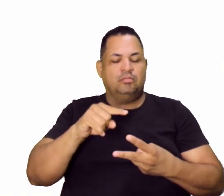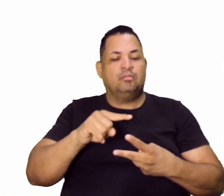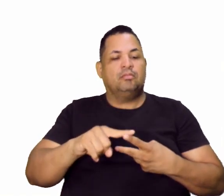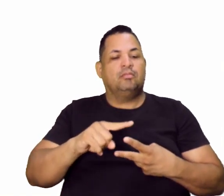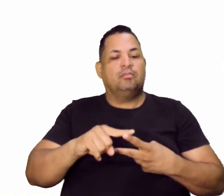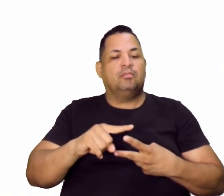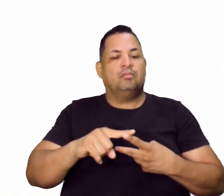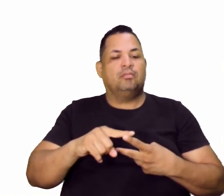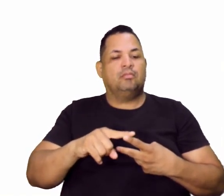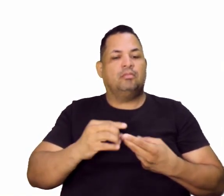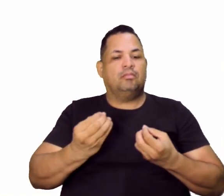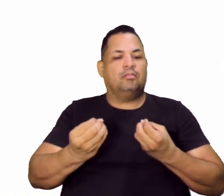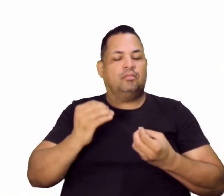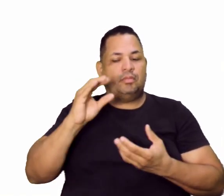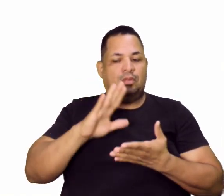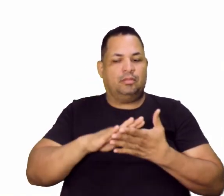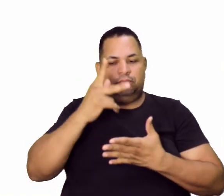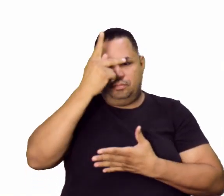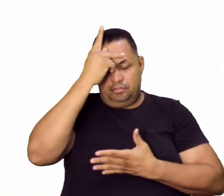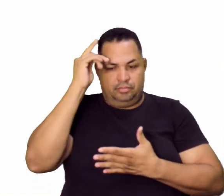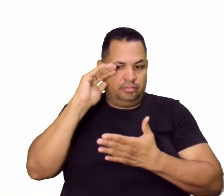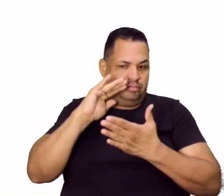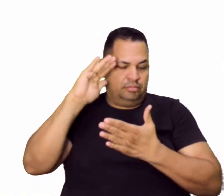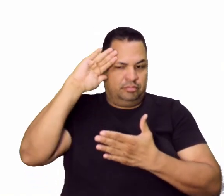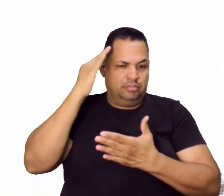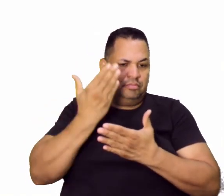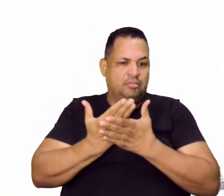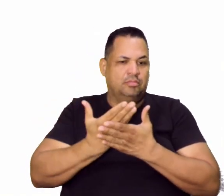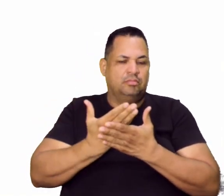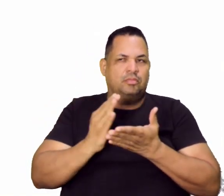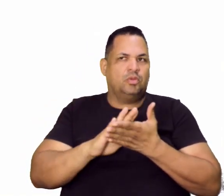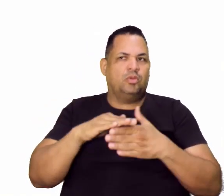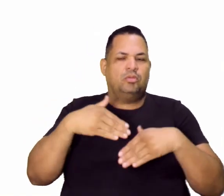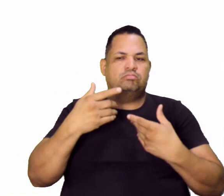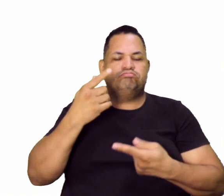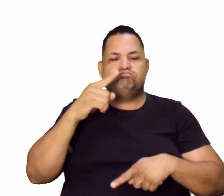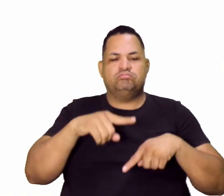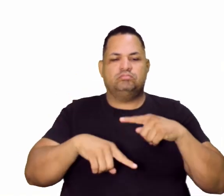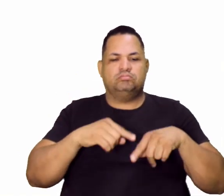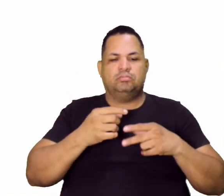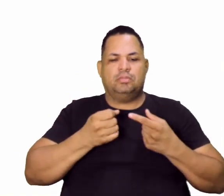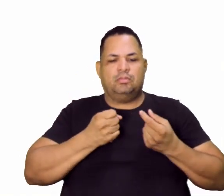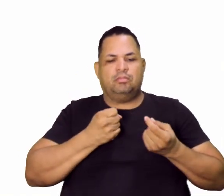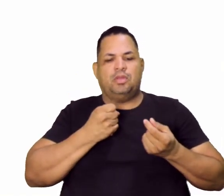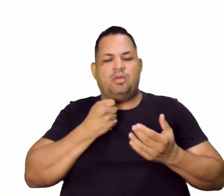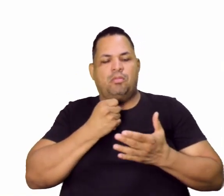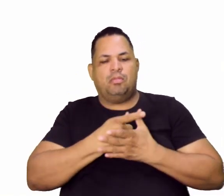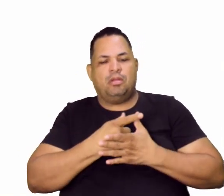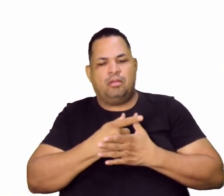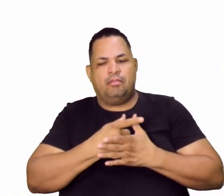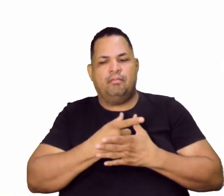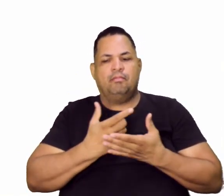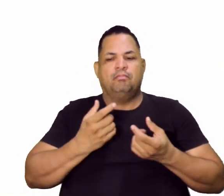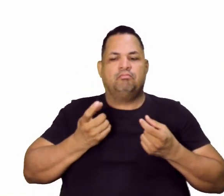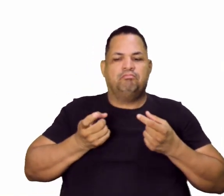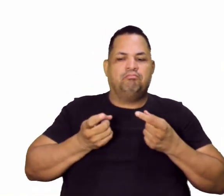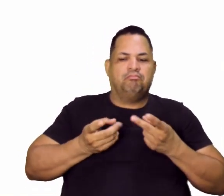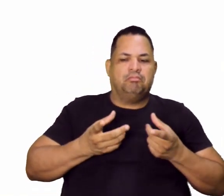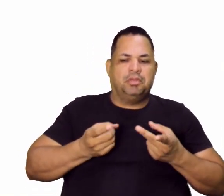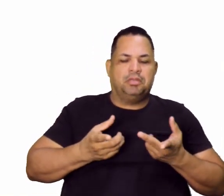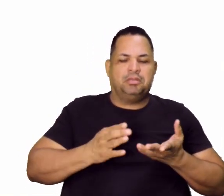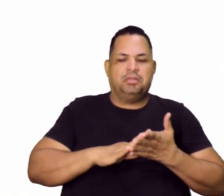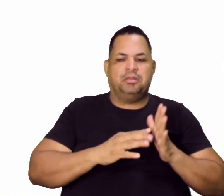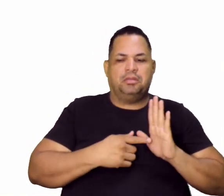com convencer alguém sobre algum objeto, para comprar um objeto, para expor